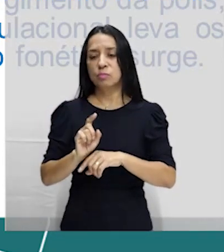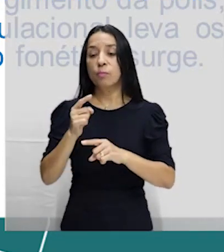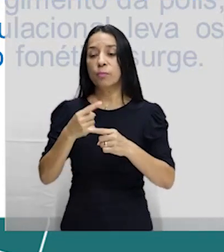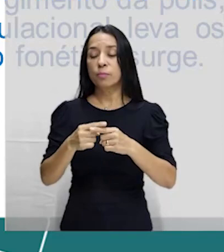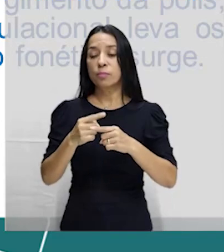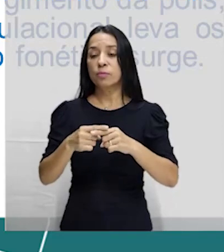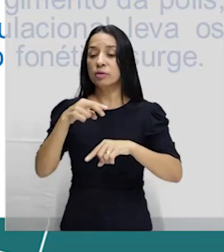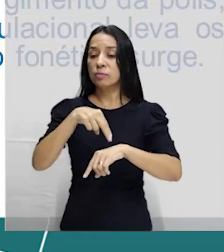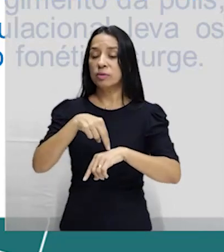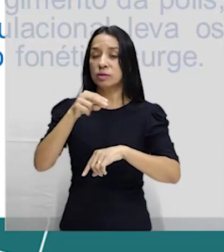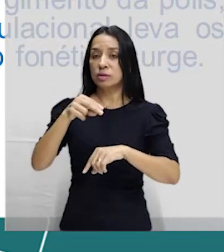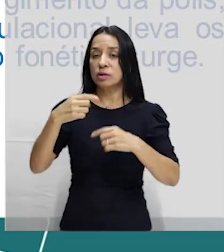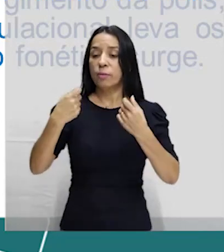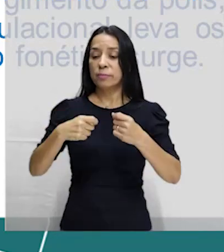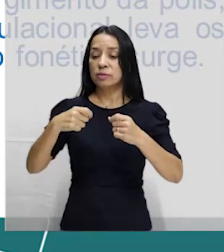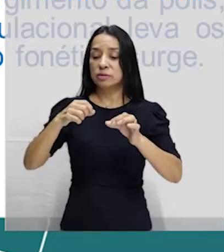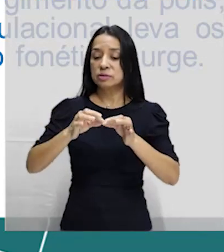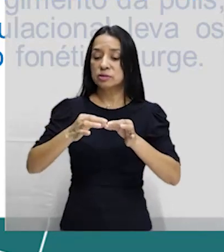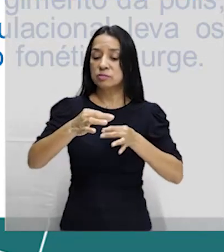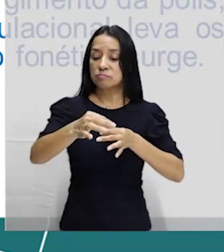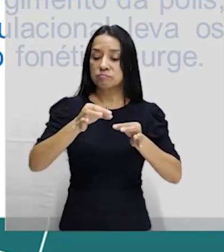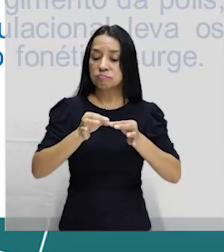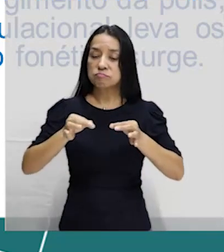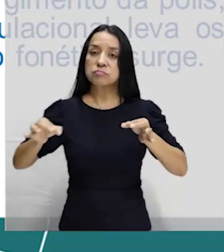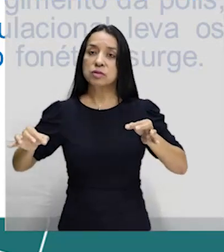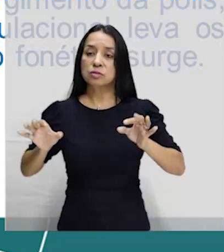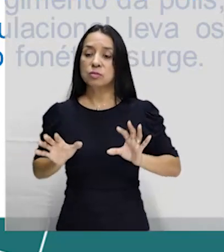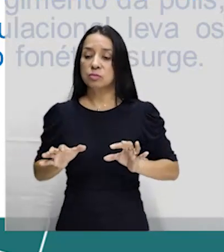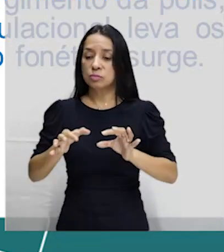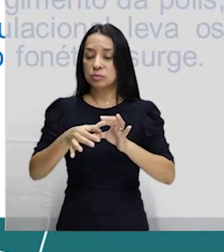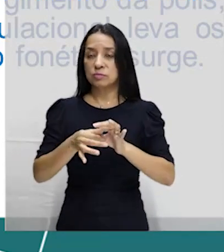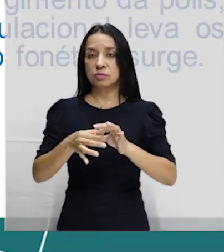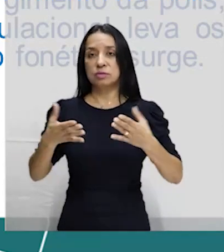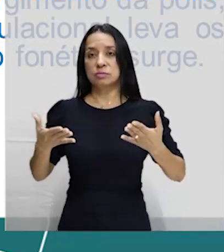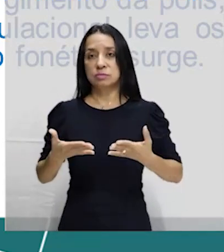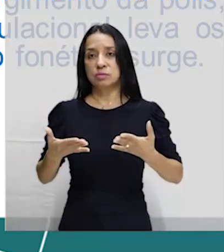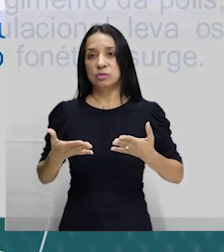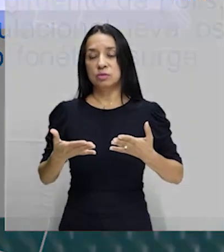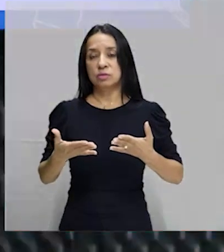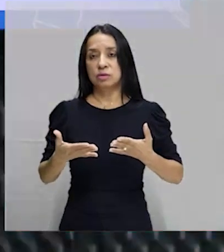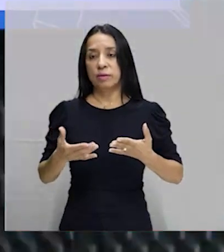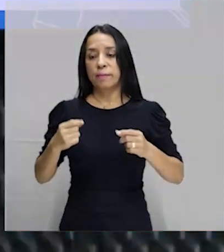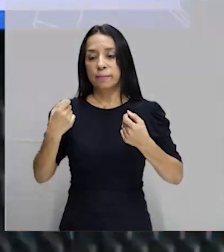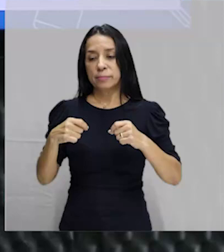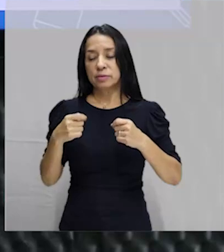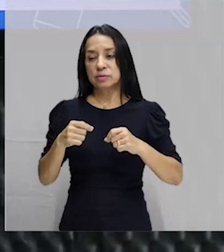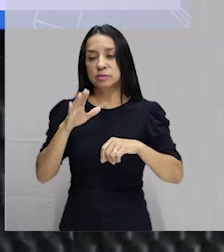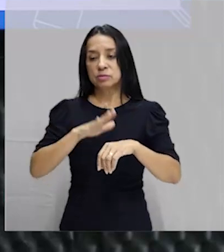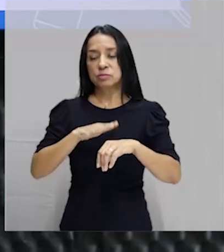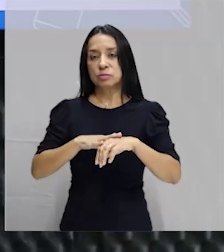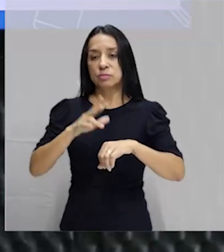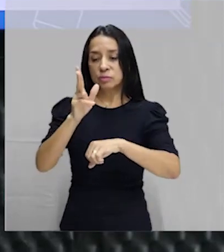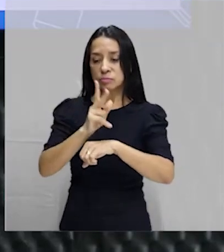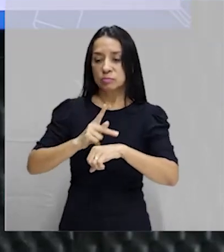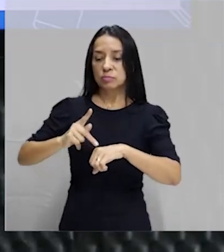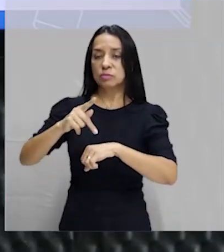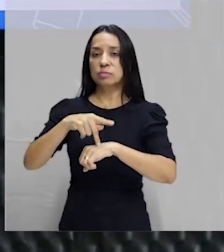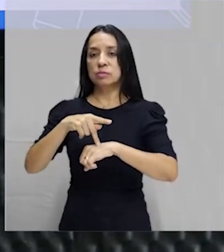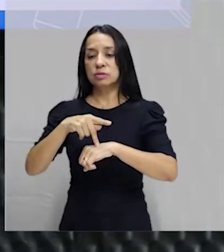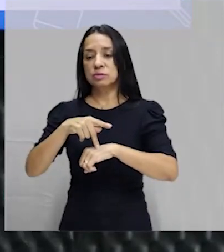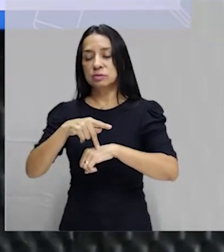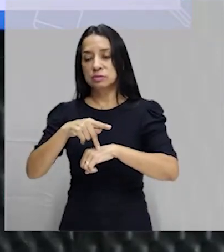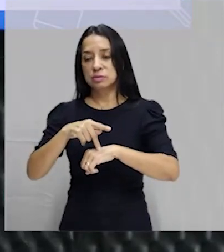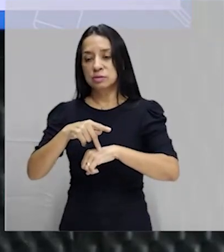ele precisa de território unificado, atualmente. Ele precisa do que nós chamamos de país, de um